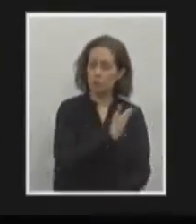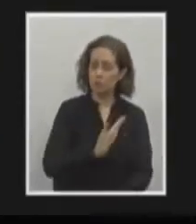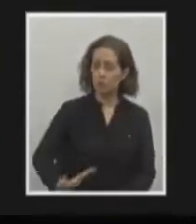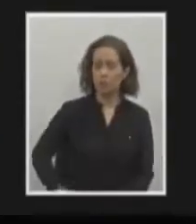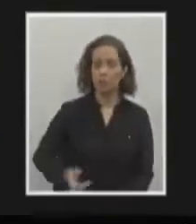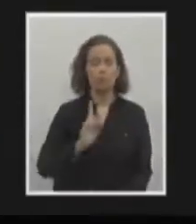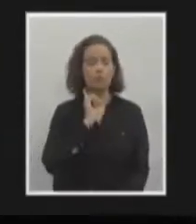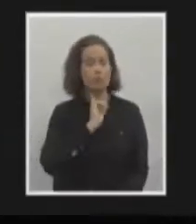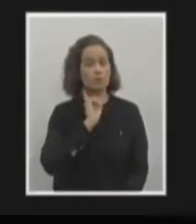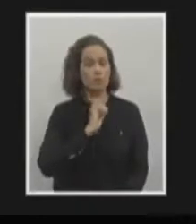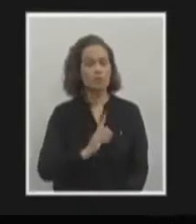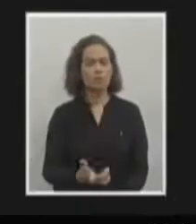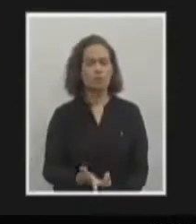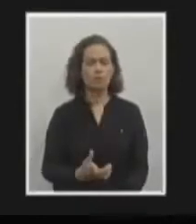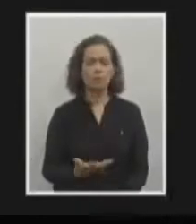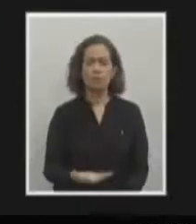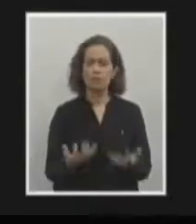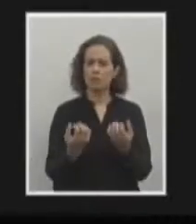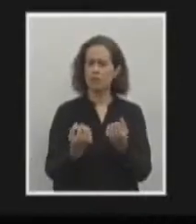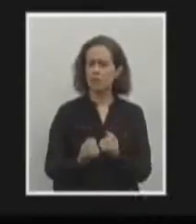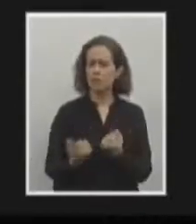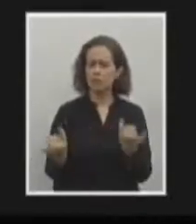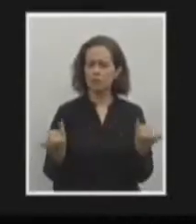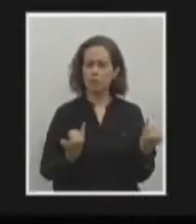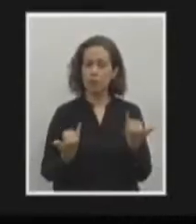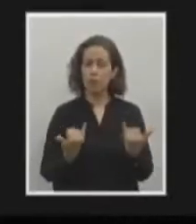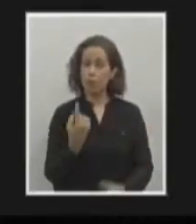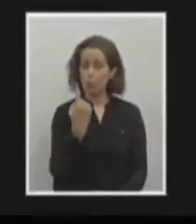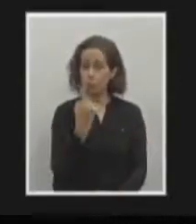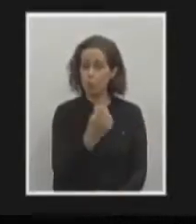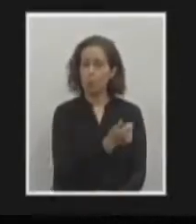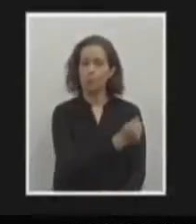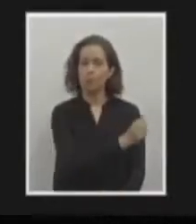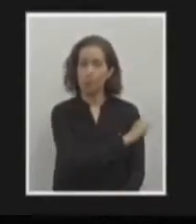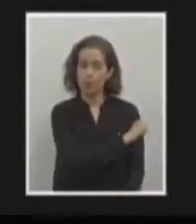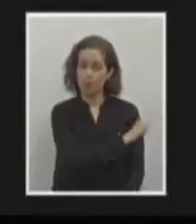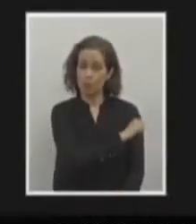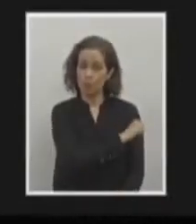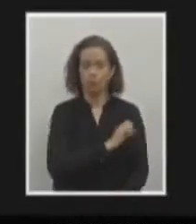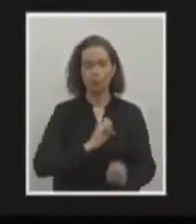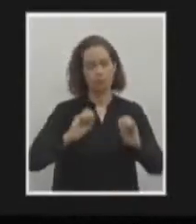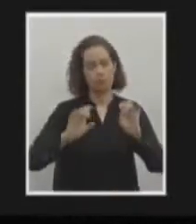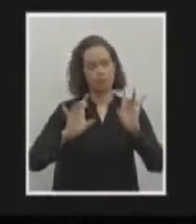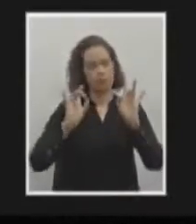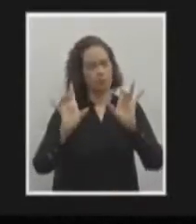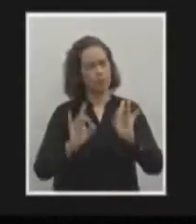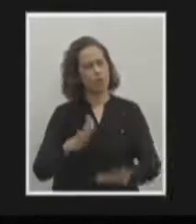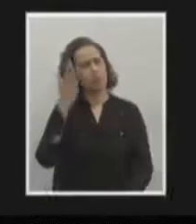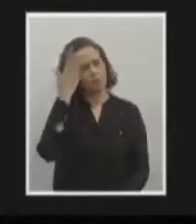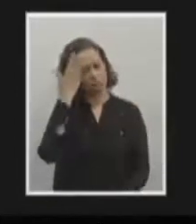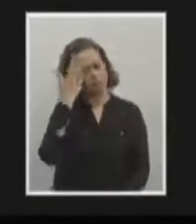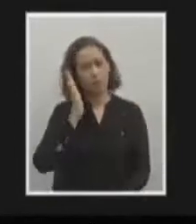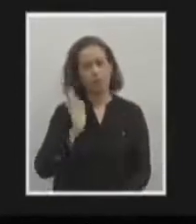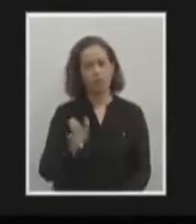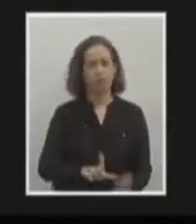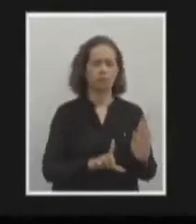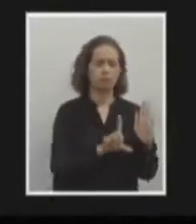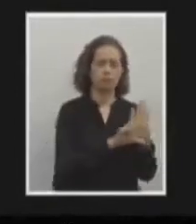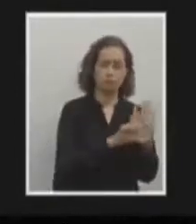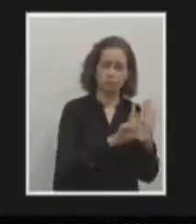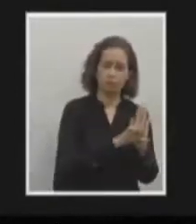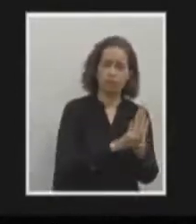recebi um aluno da educação especial, sabia da legislação que eu deveria atendê-lo,